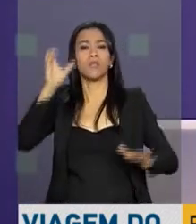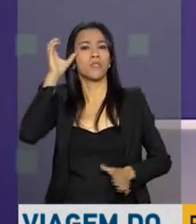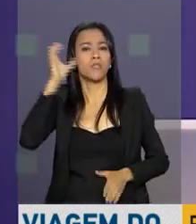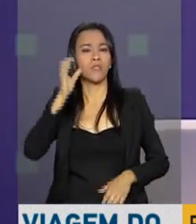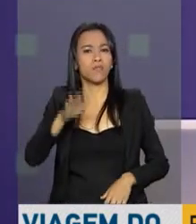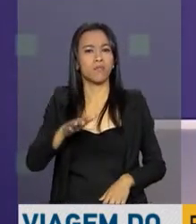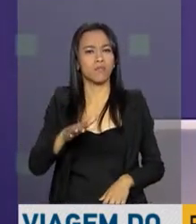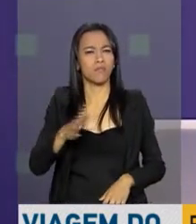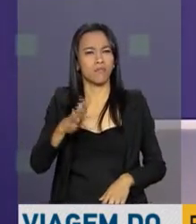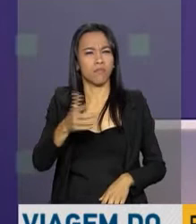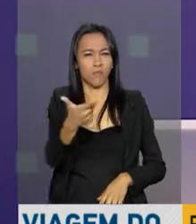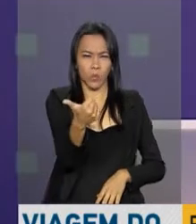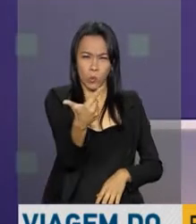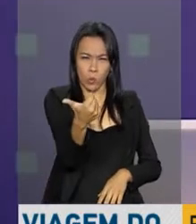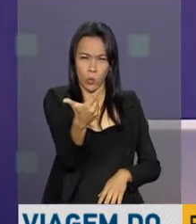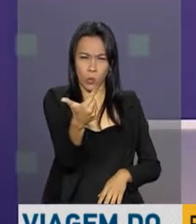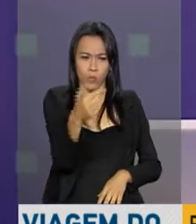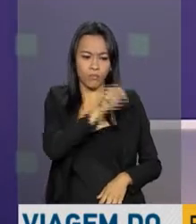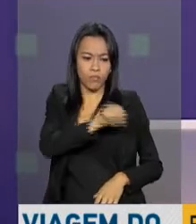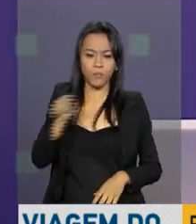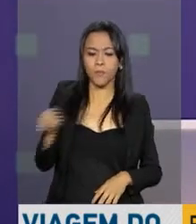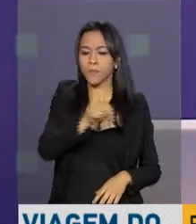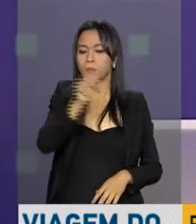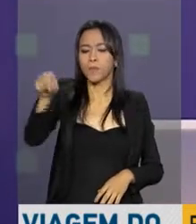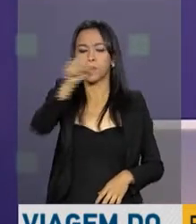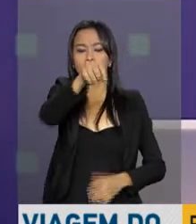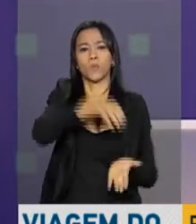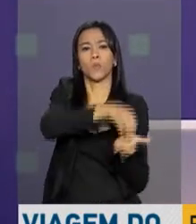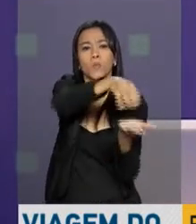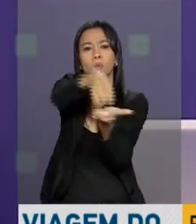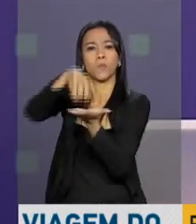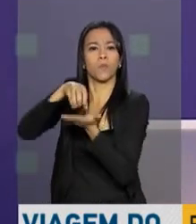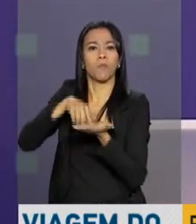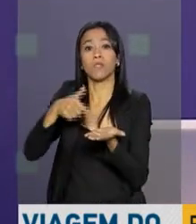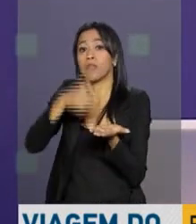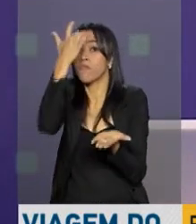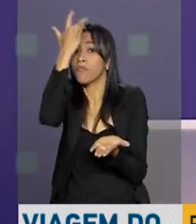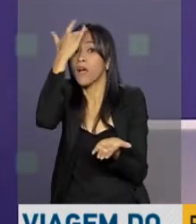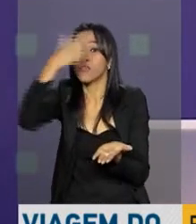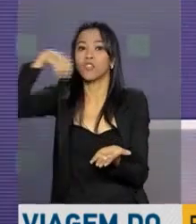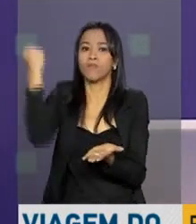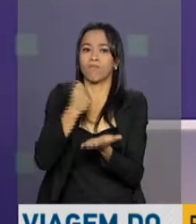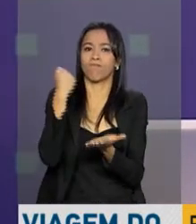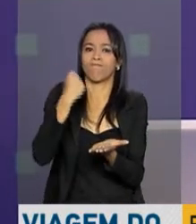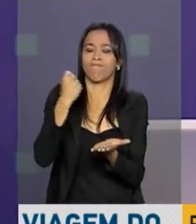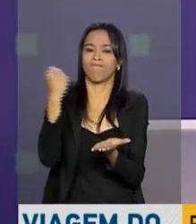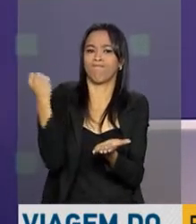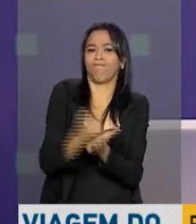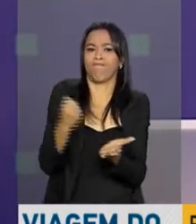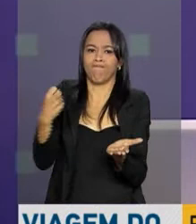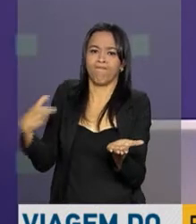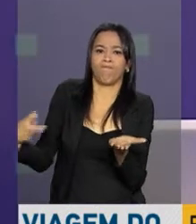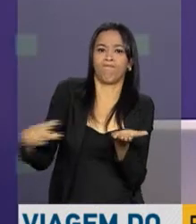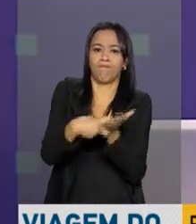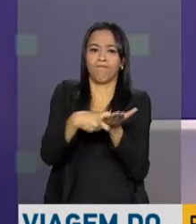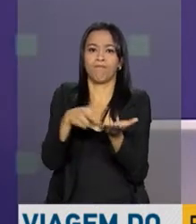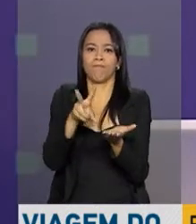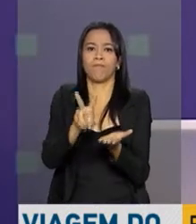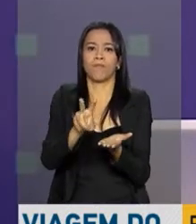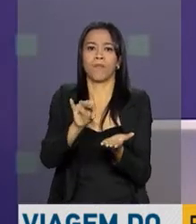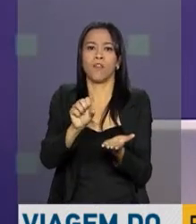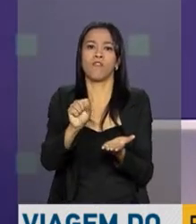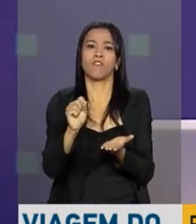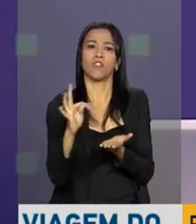12 ou mais escritórios para facilitação de vistos, tanto para turismo como